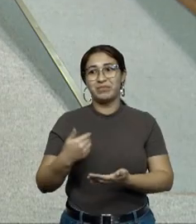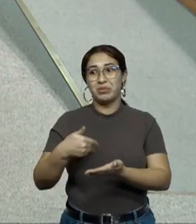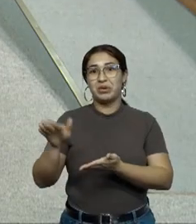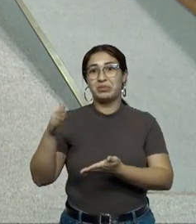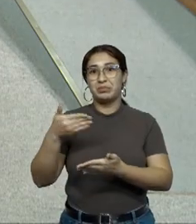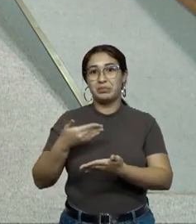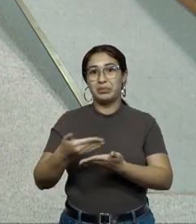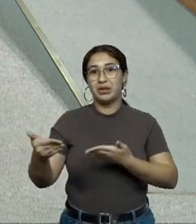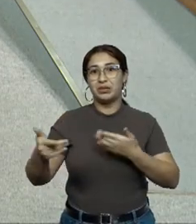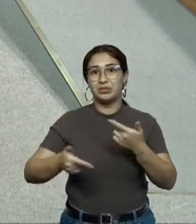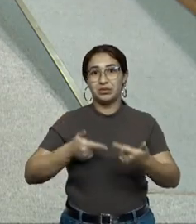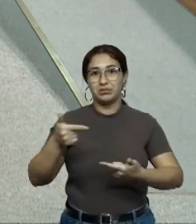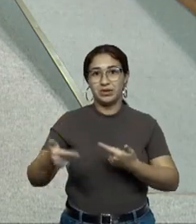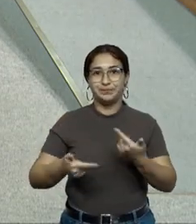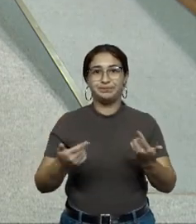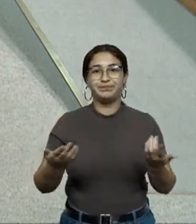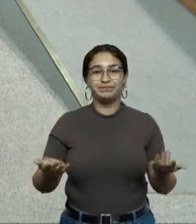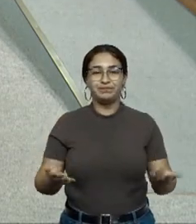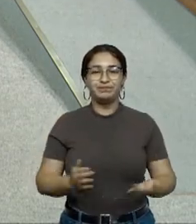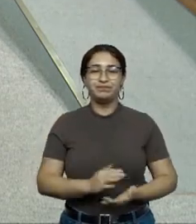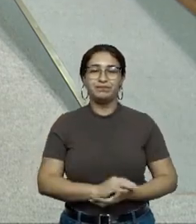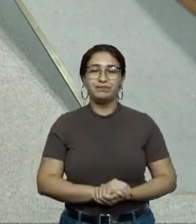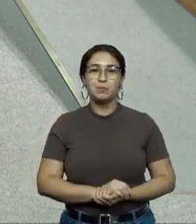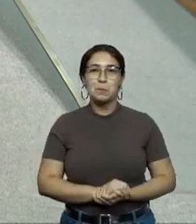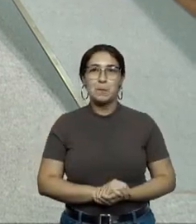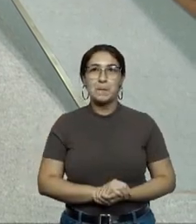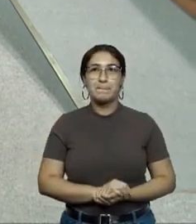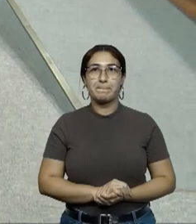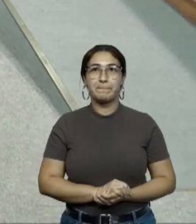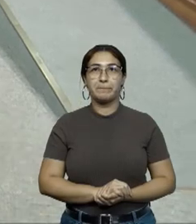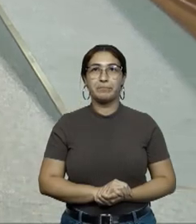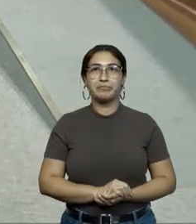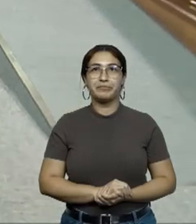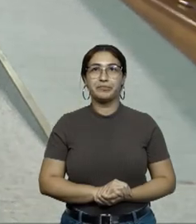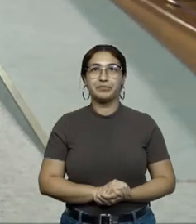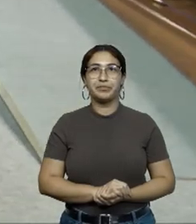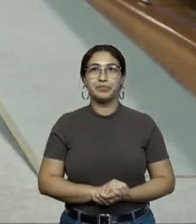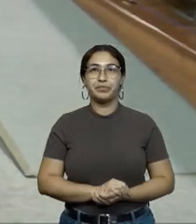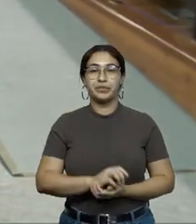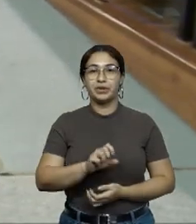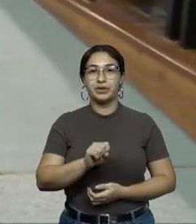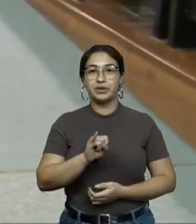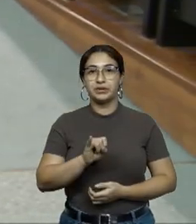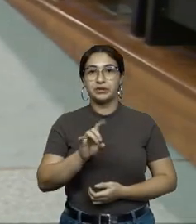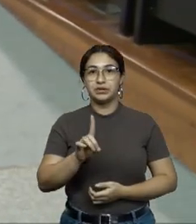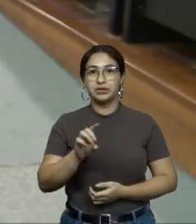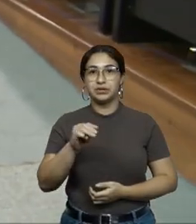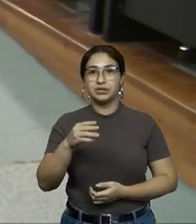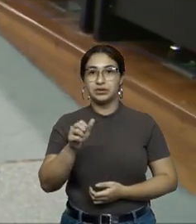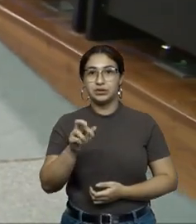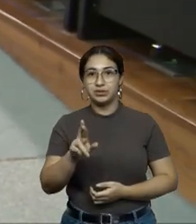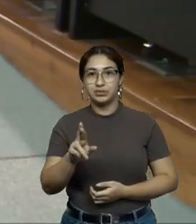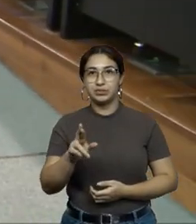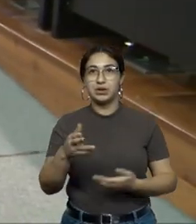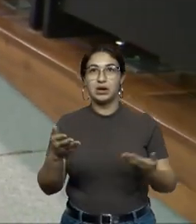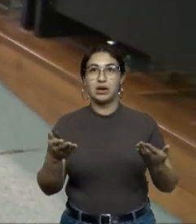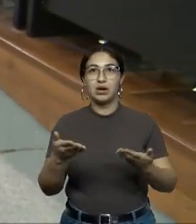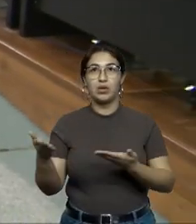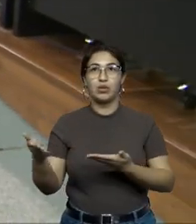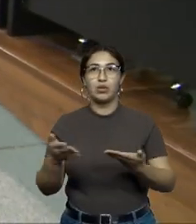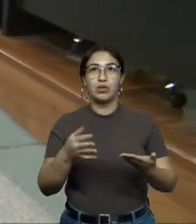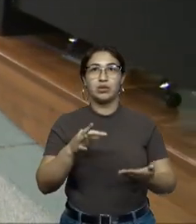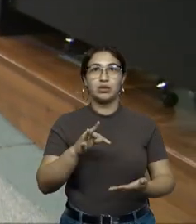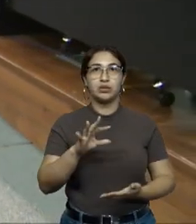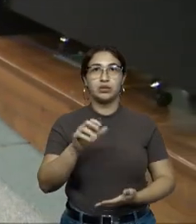né fala muito obrigada marien o cidimar do Maravilha e depois o Tiago disse